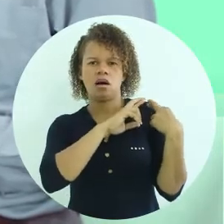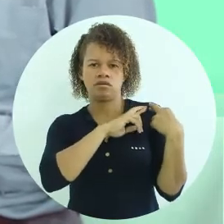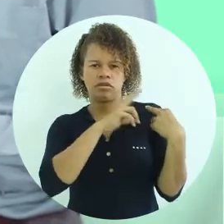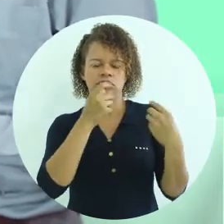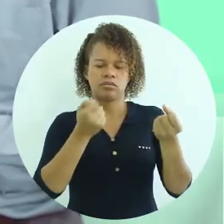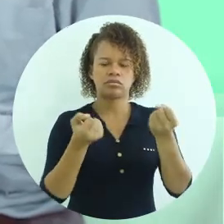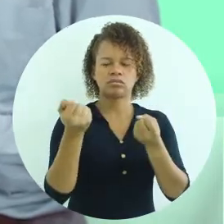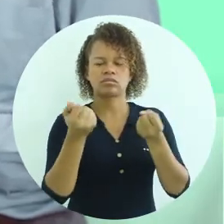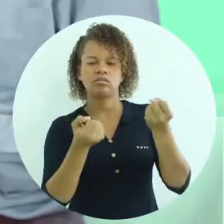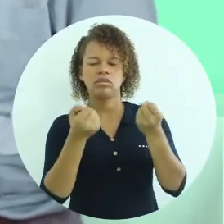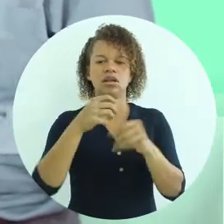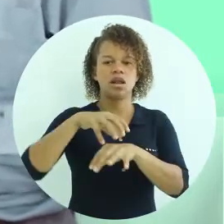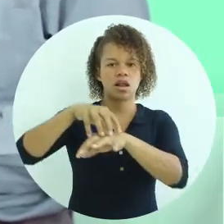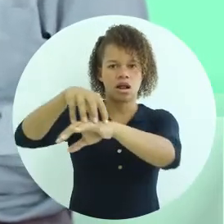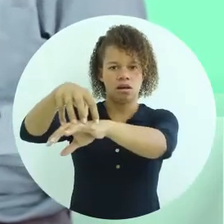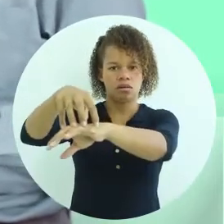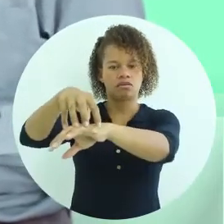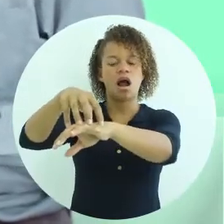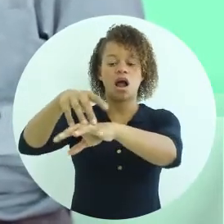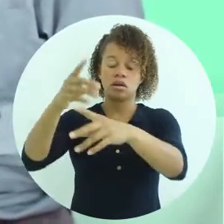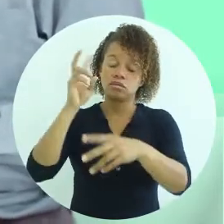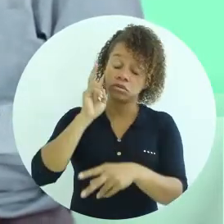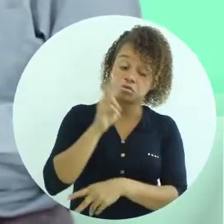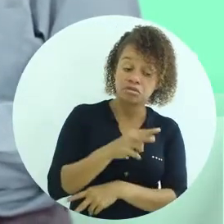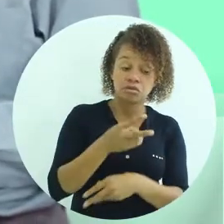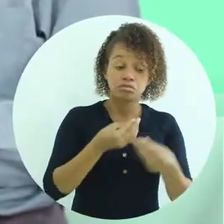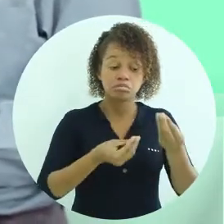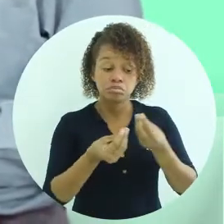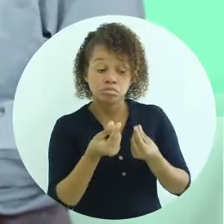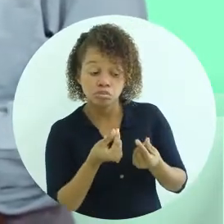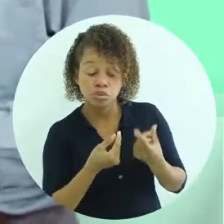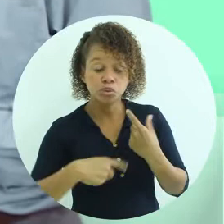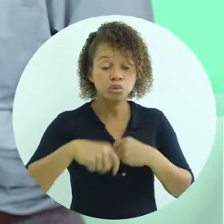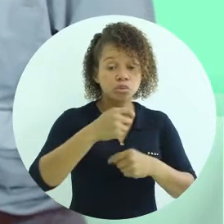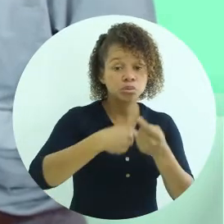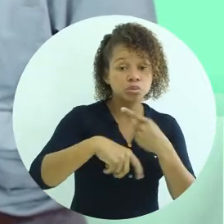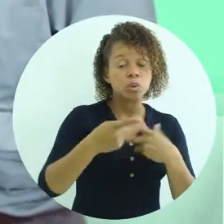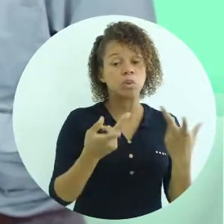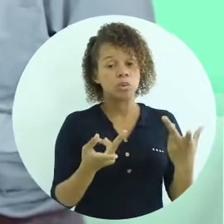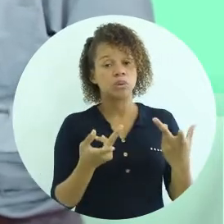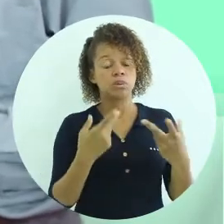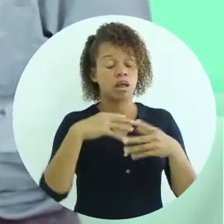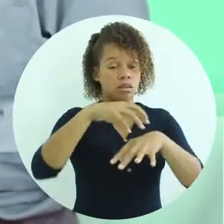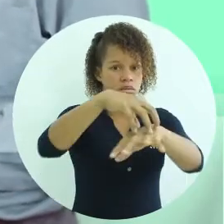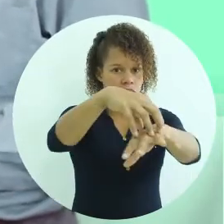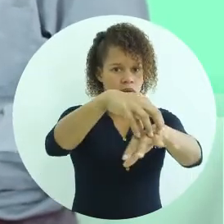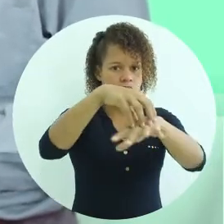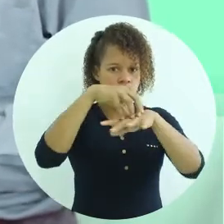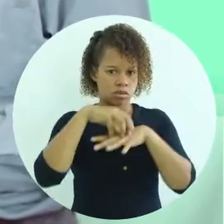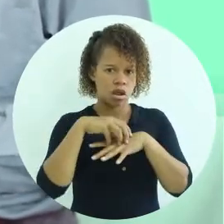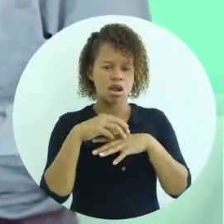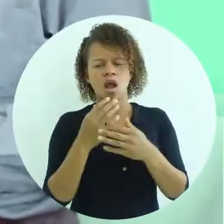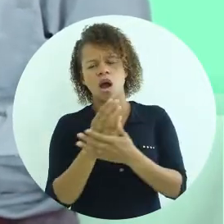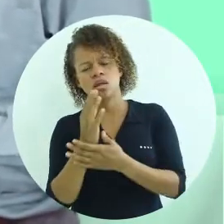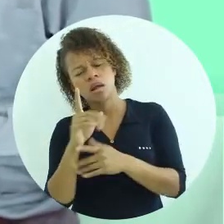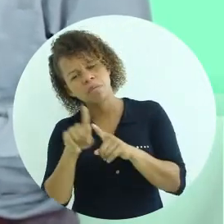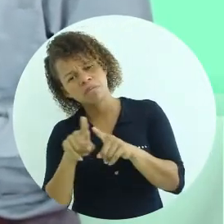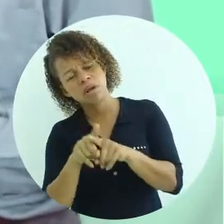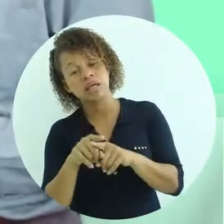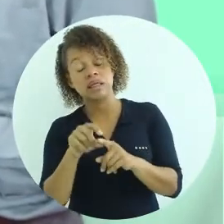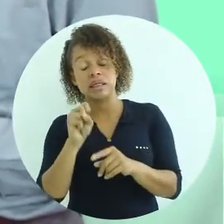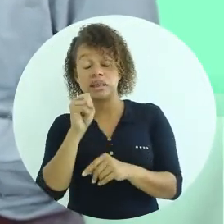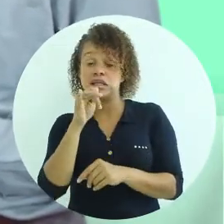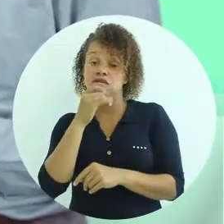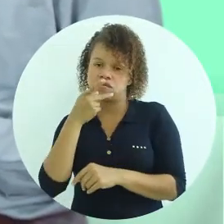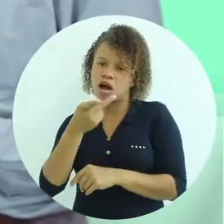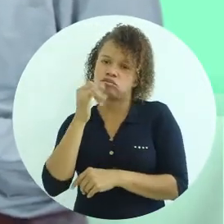de carga, né? E aí ele tem as condições dele, né, para a gente trazer. E é uma coisa que eu costumo dizer: se você